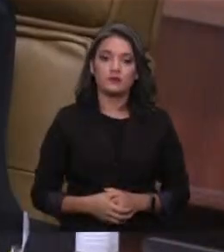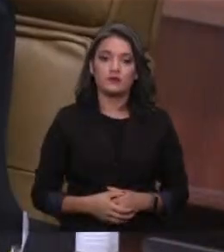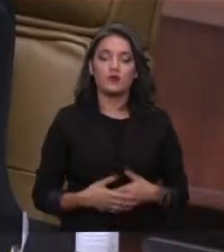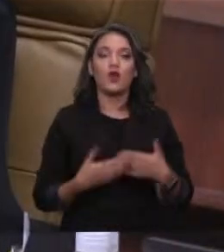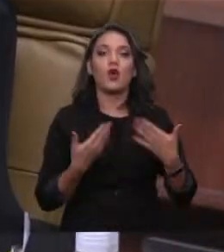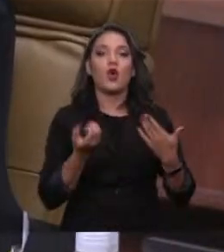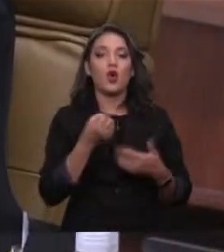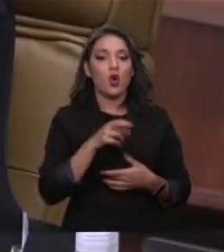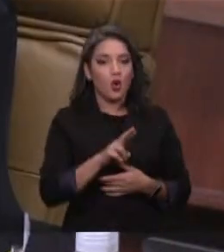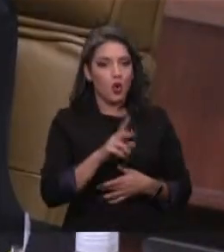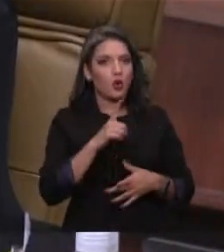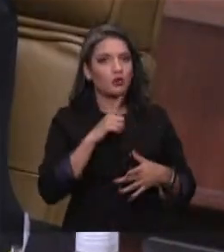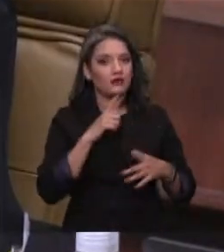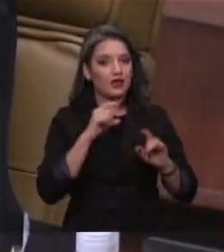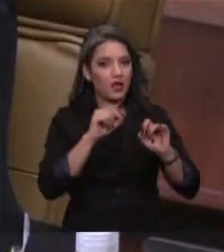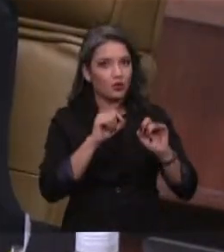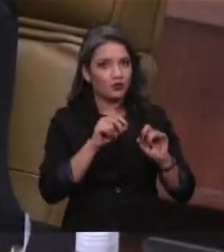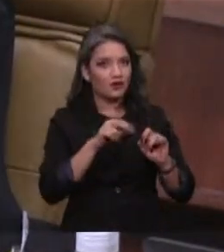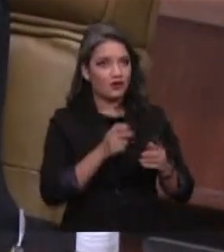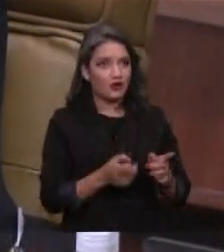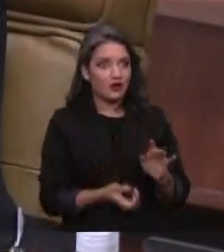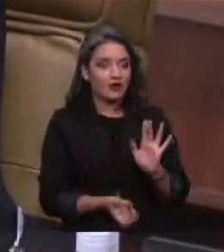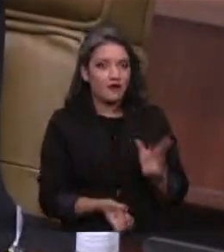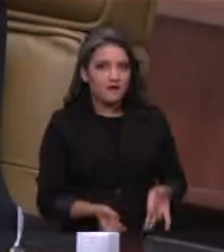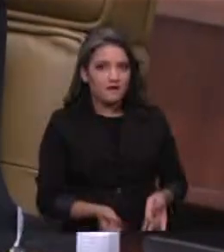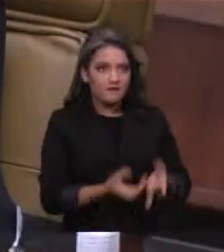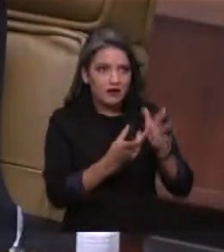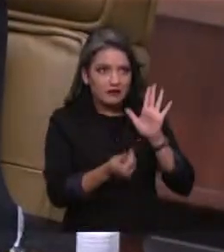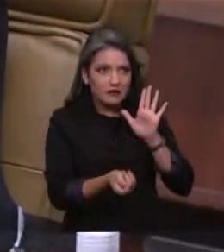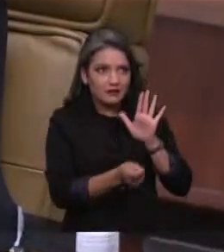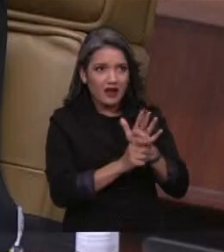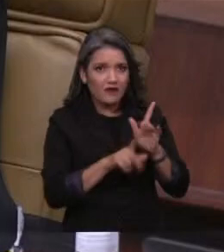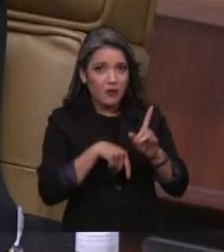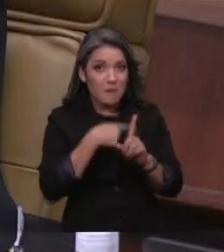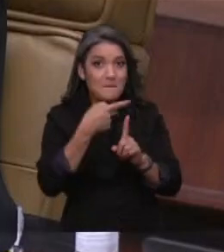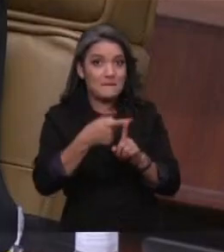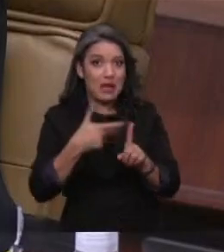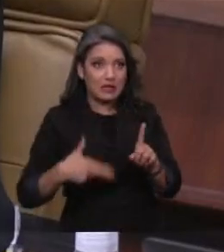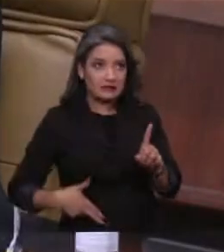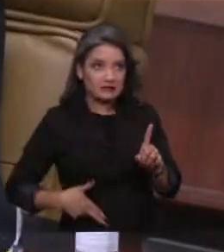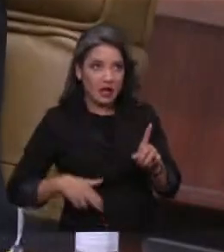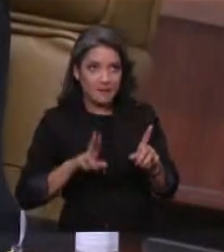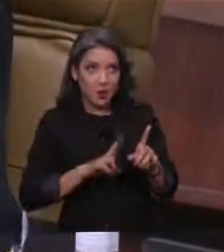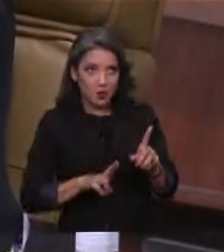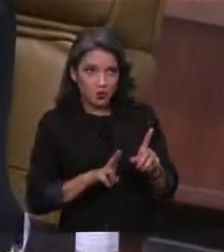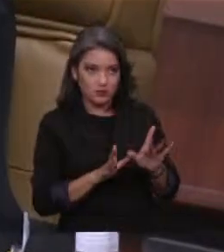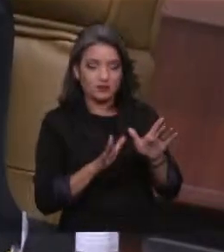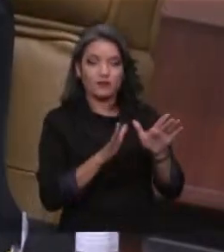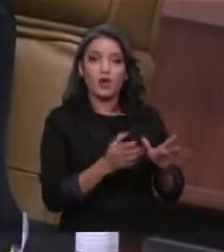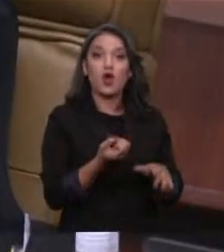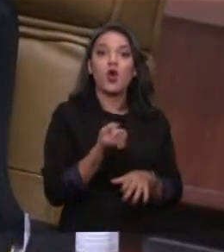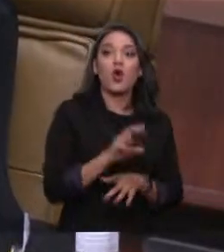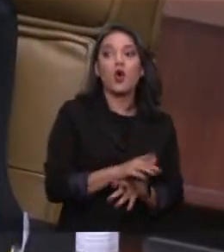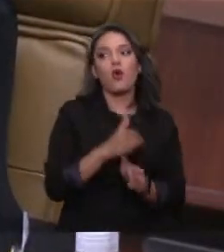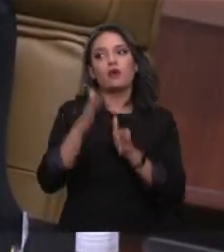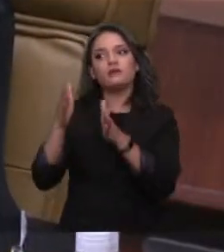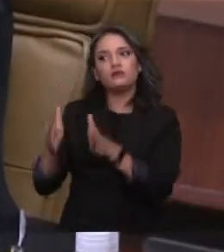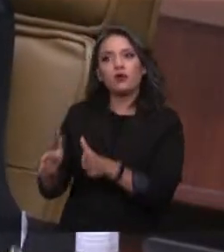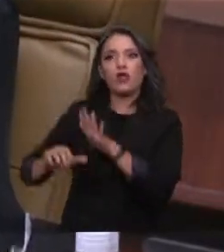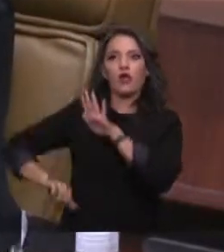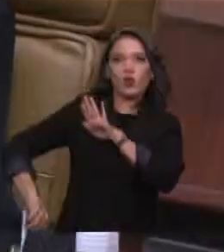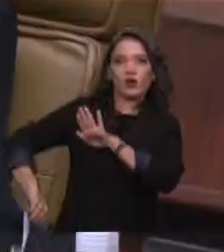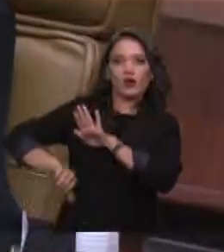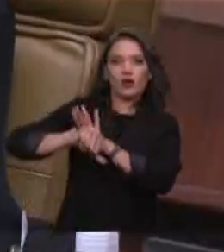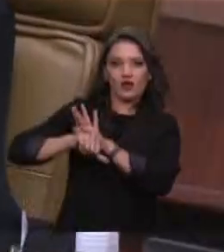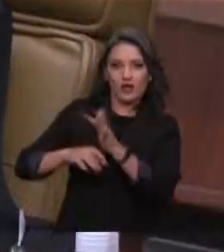a agravante do tráfico praticado com emprego de arma, ou eu aplico o crime